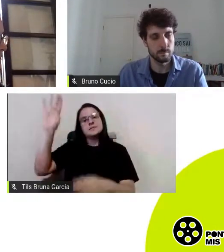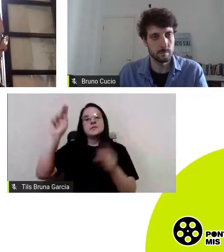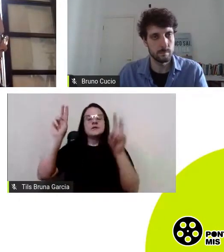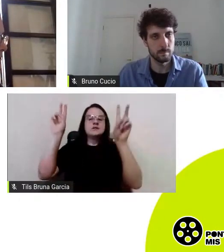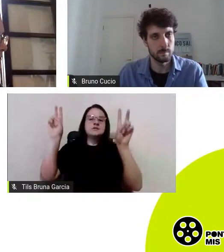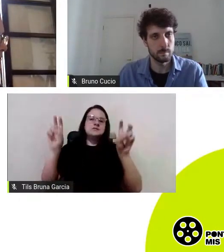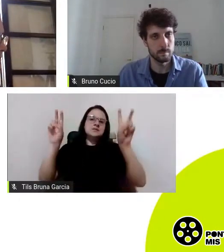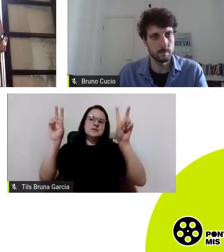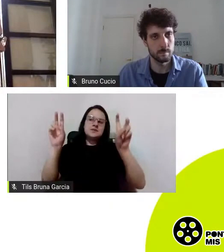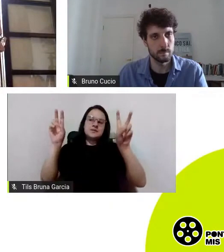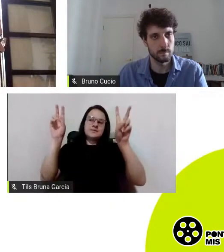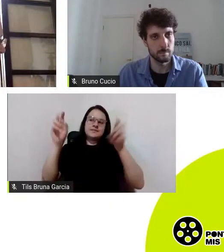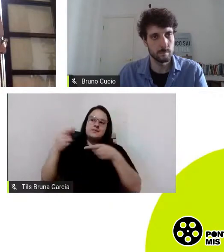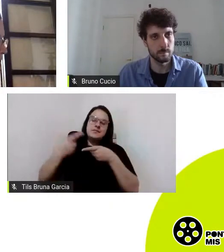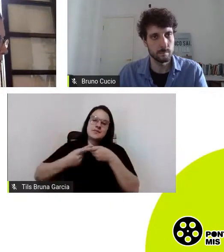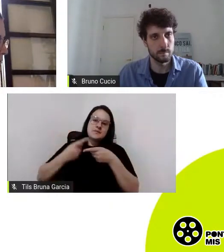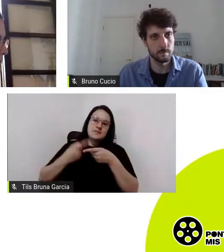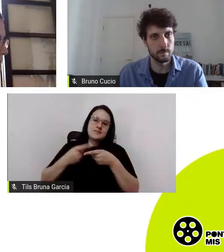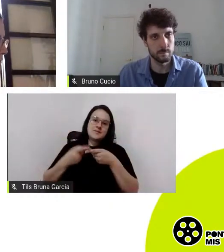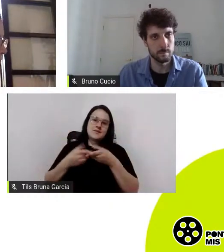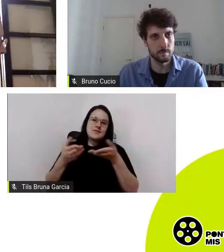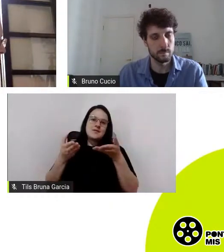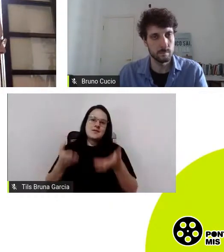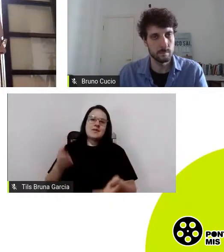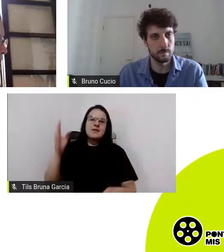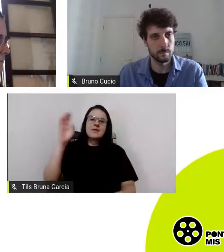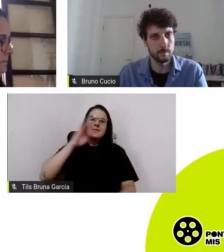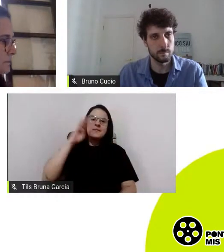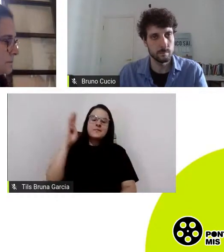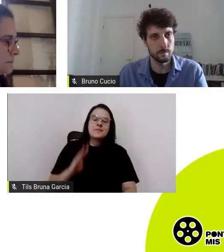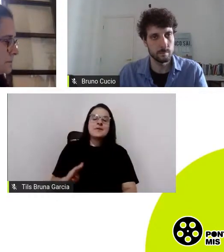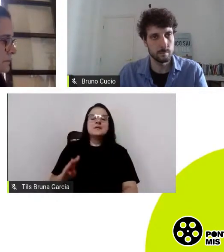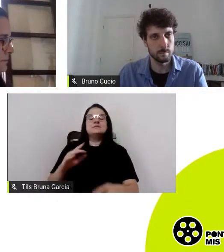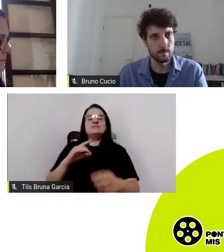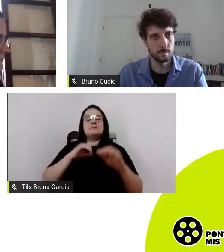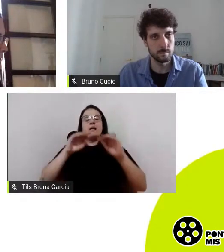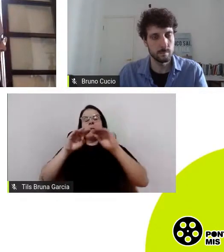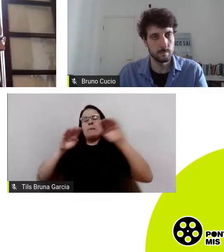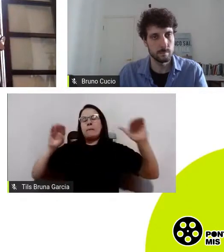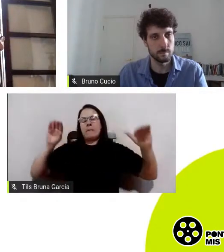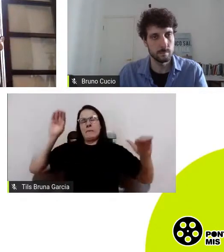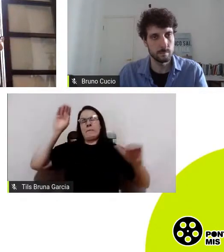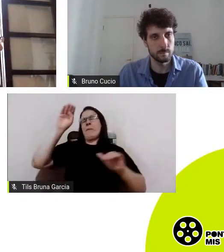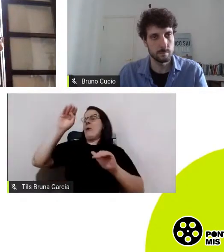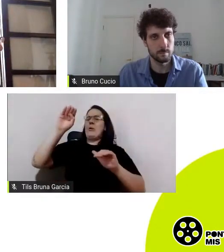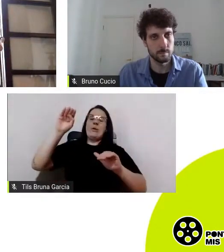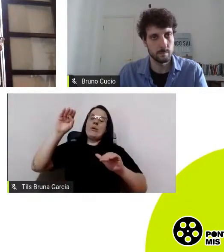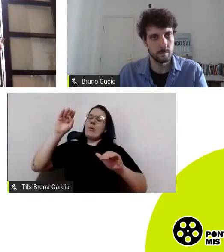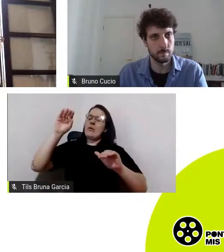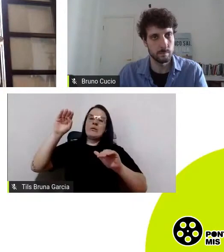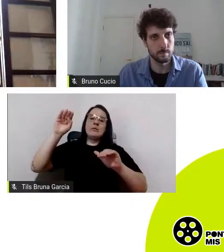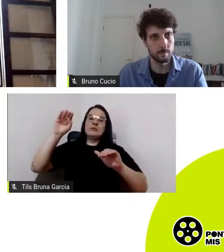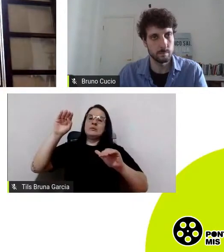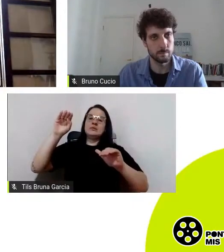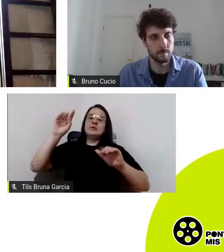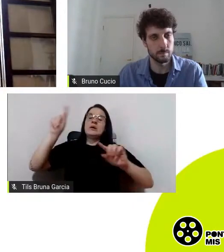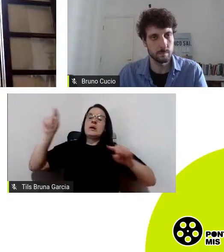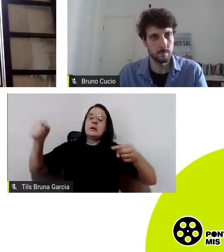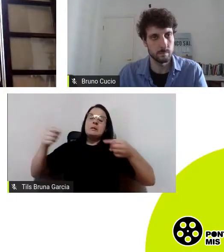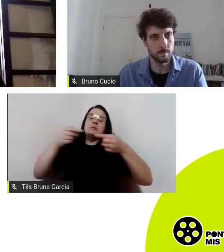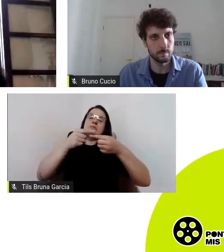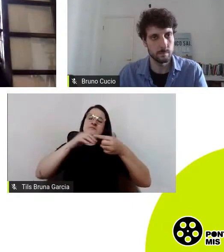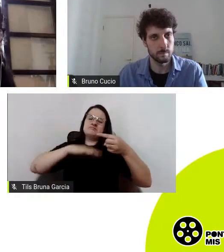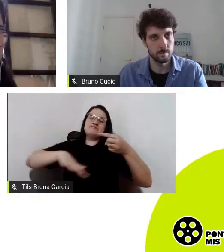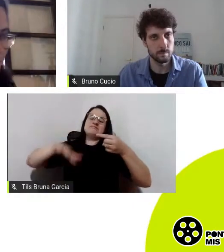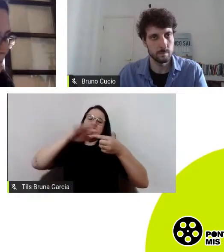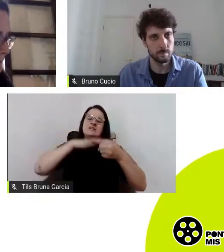grande questão brasileira, a nossa desigualdade é terrível, claro, mas ela está associada com isso também,